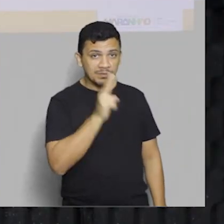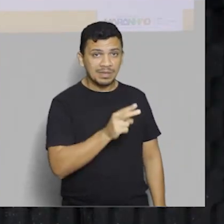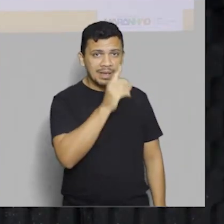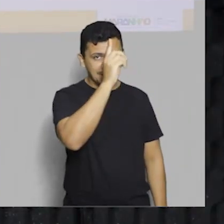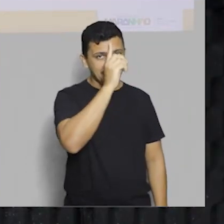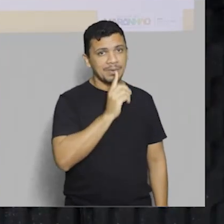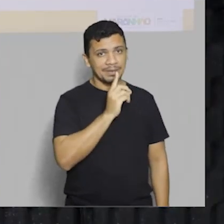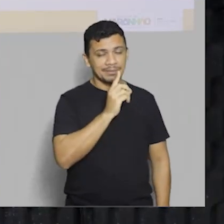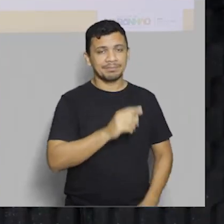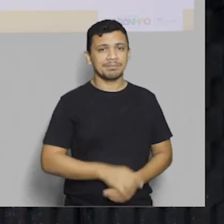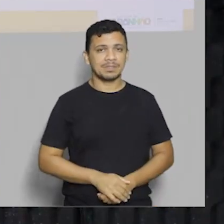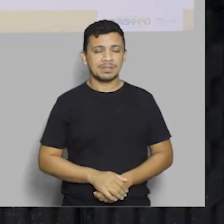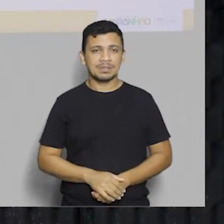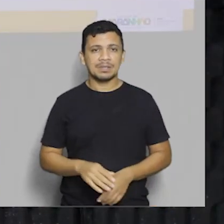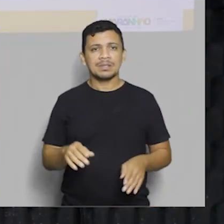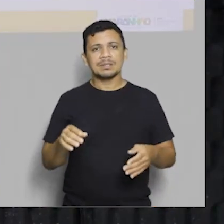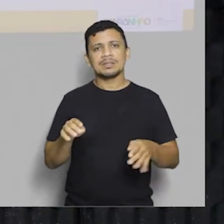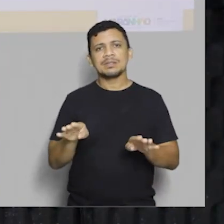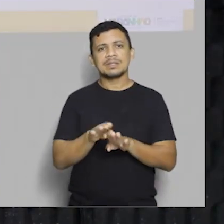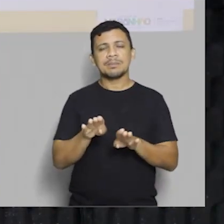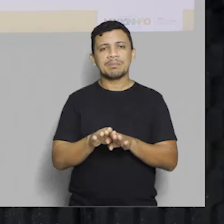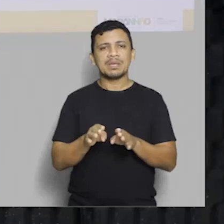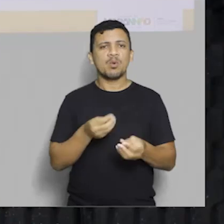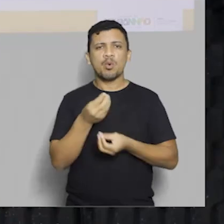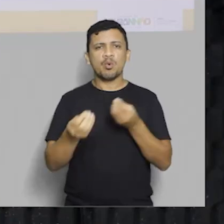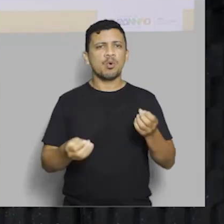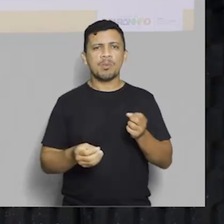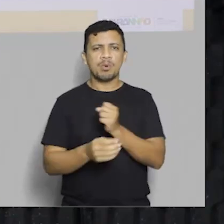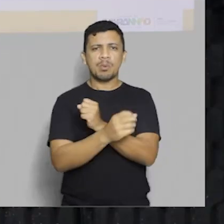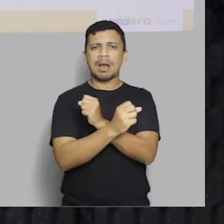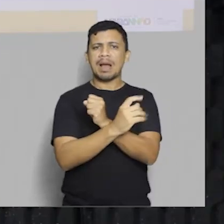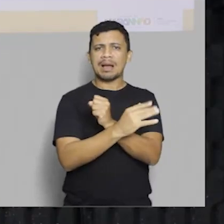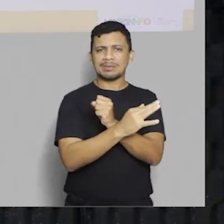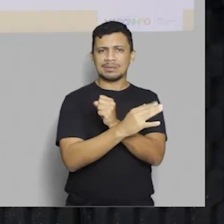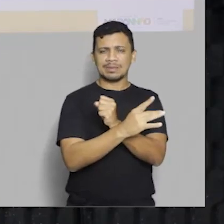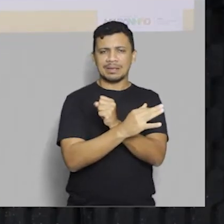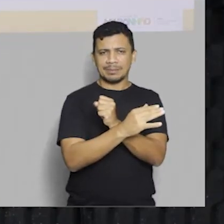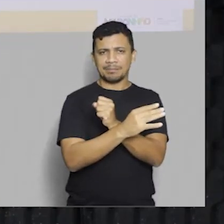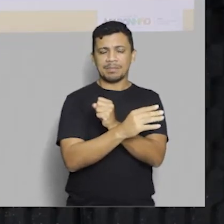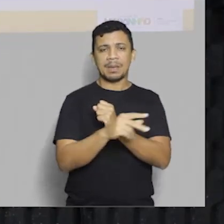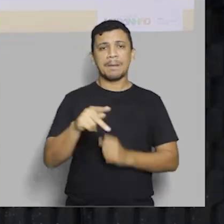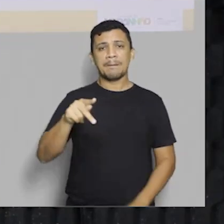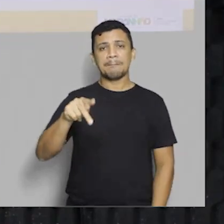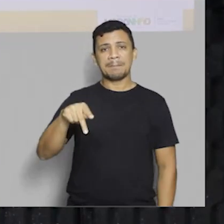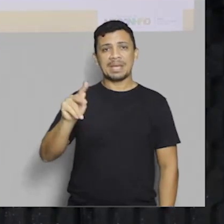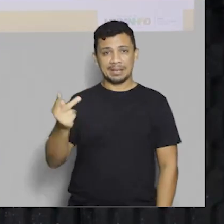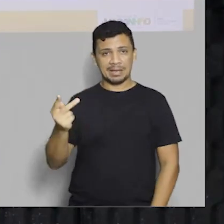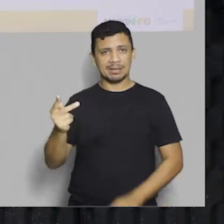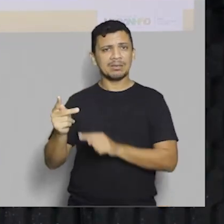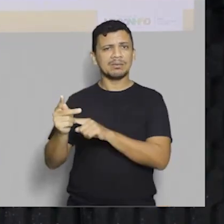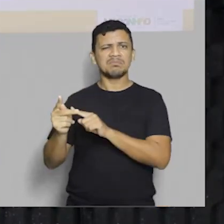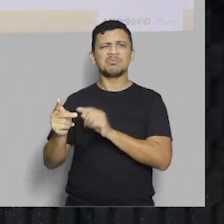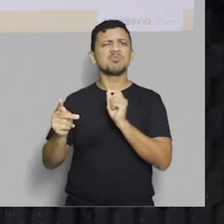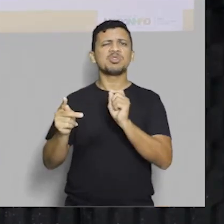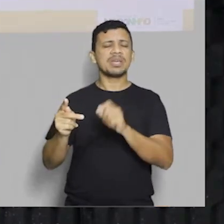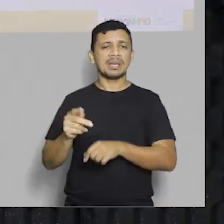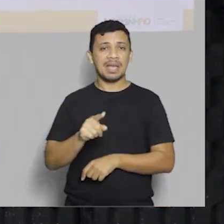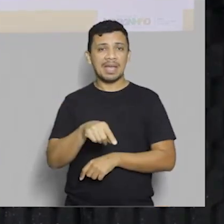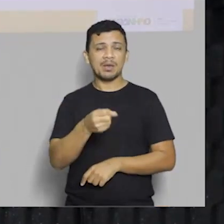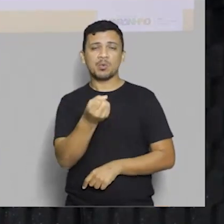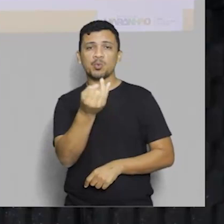amarela. Medida do pH de uma solução aquosa. Lembrando, o que é o pH? O pH é uma medida